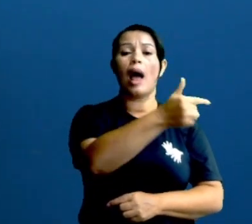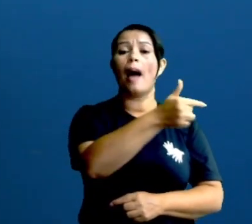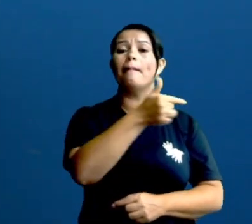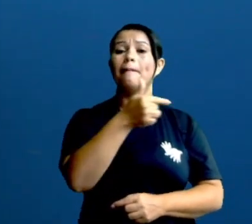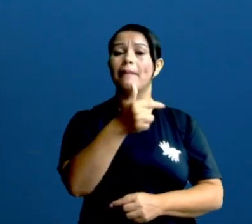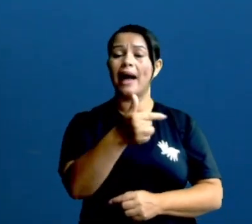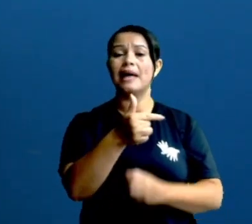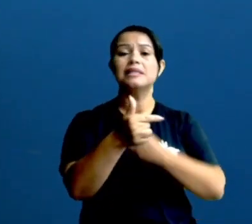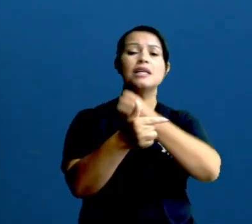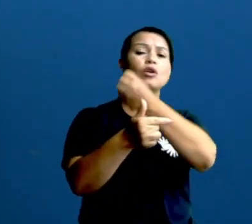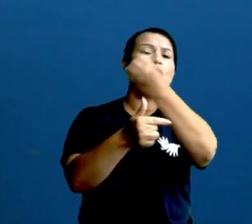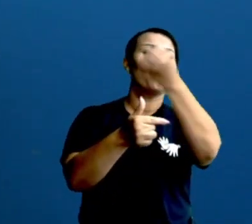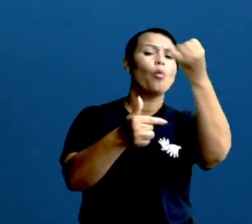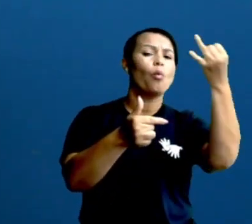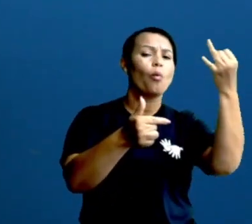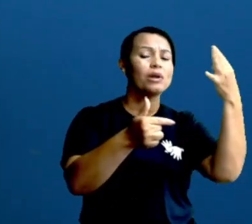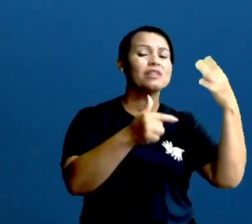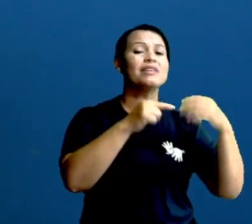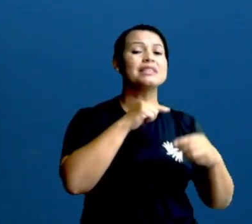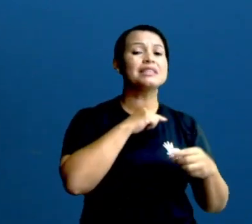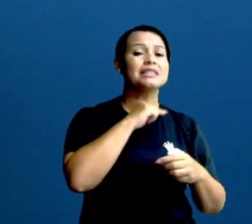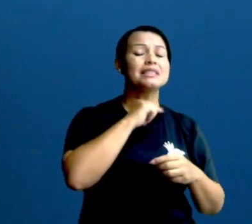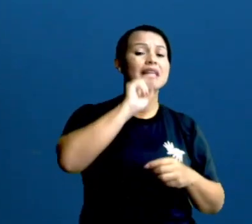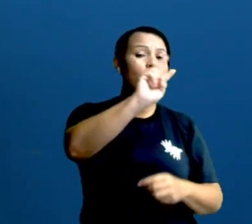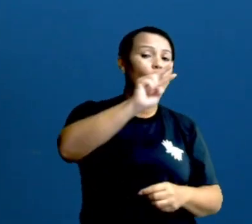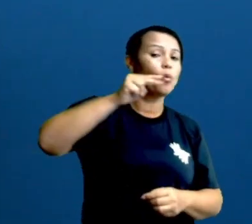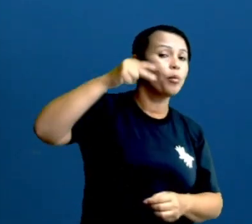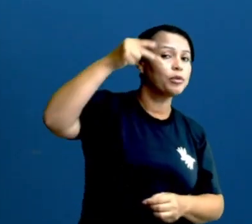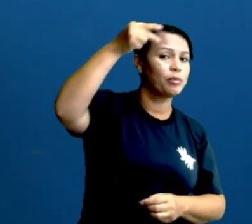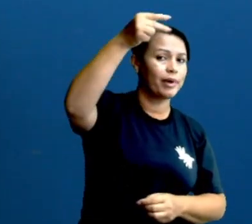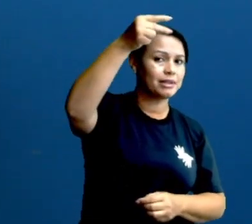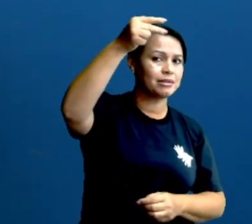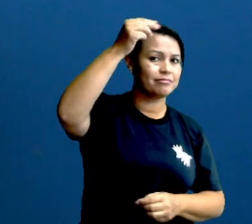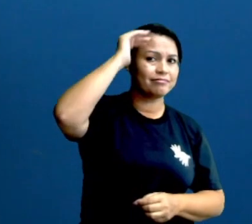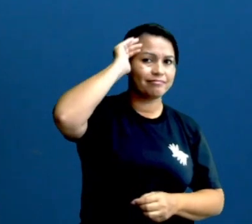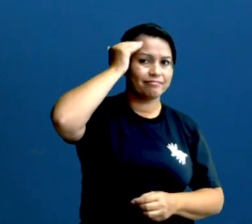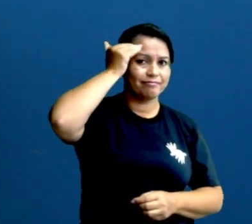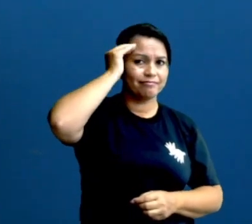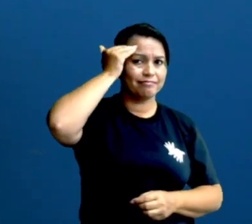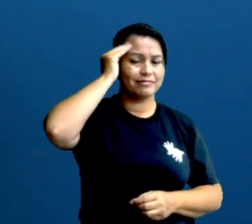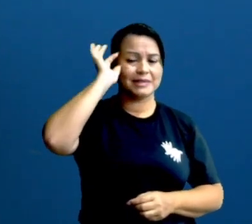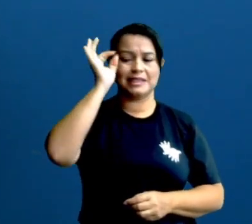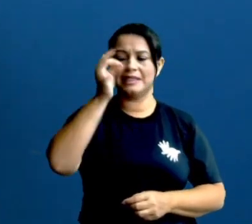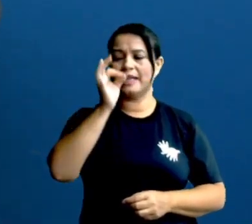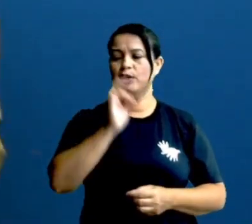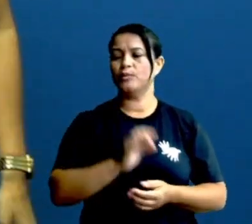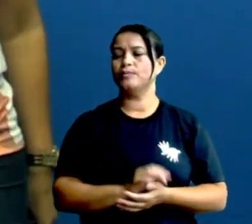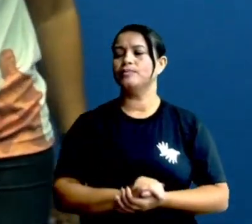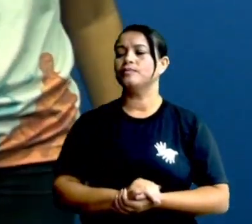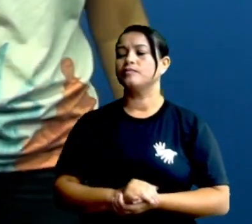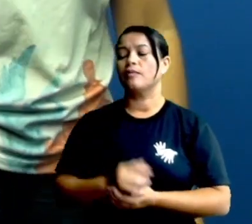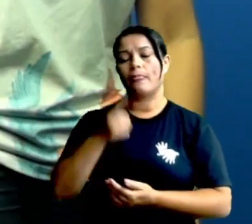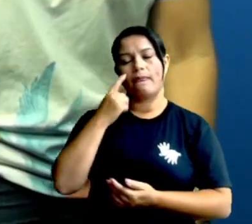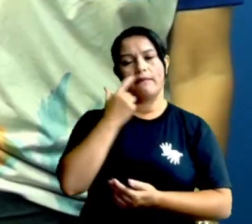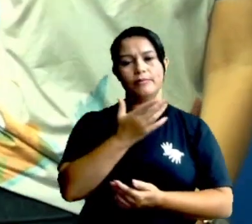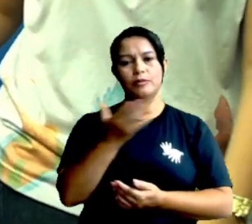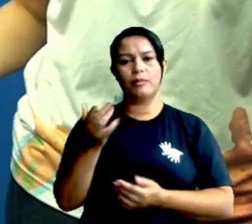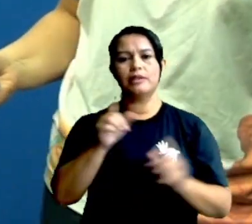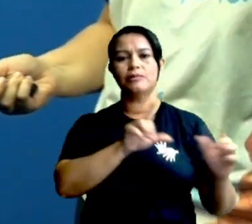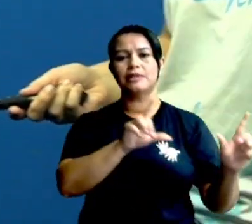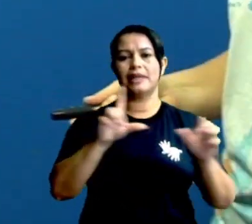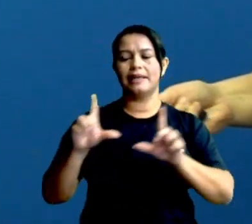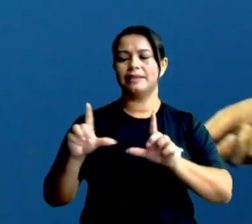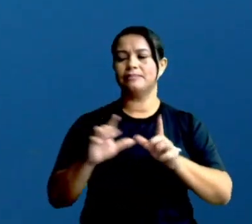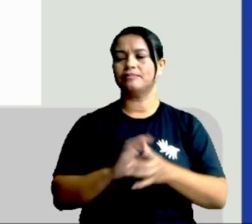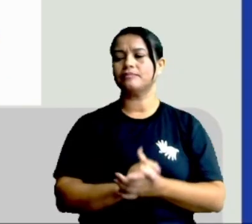base, a quantidade de vezes que está pedindo ao expoente. Certo assim? Então, vamos para os próximos